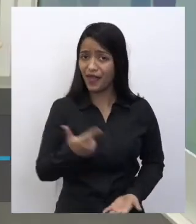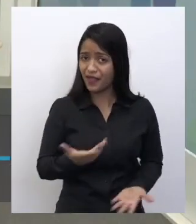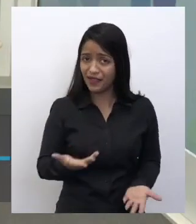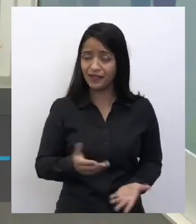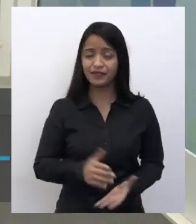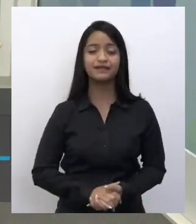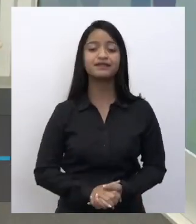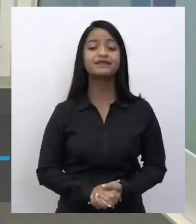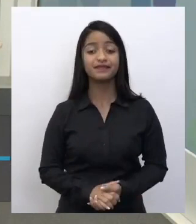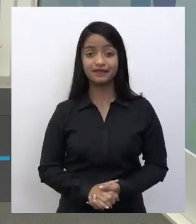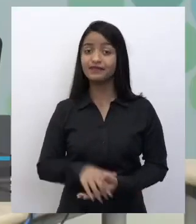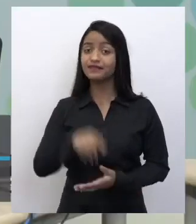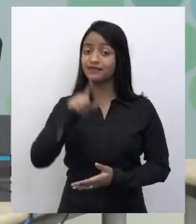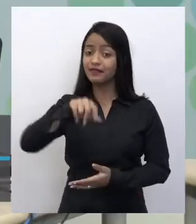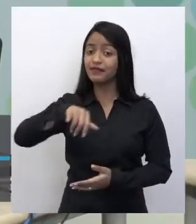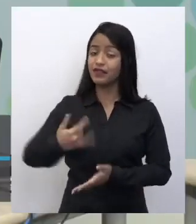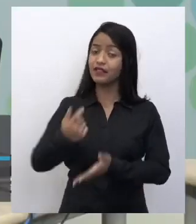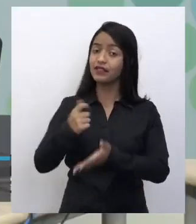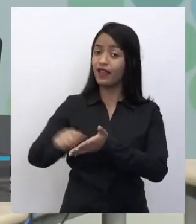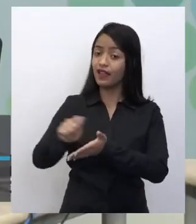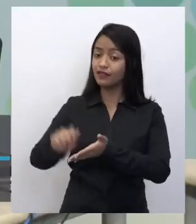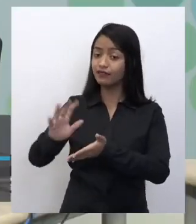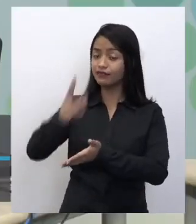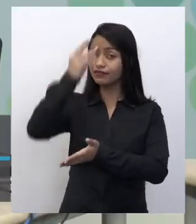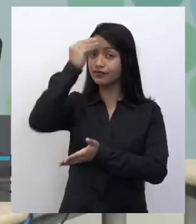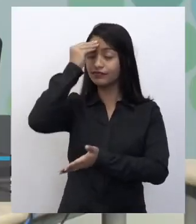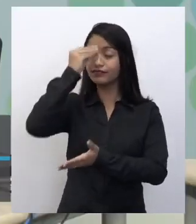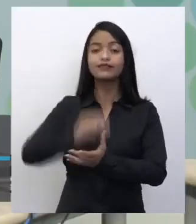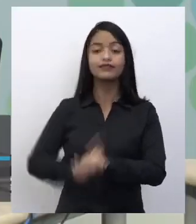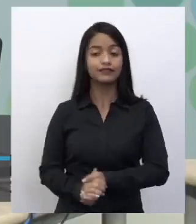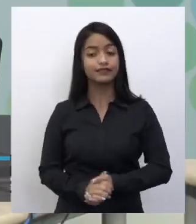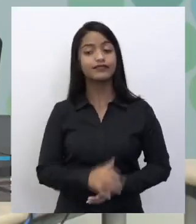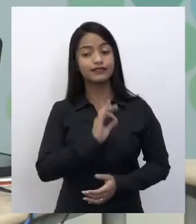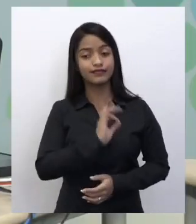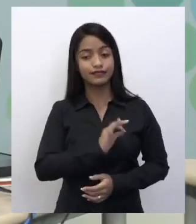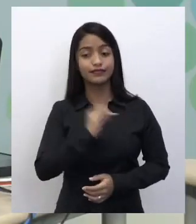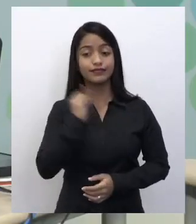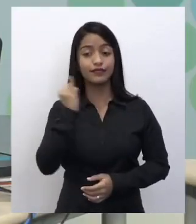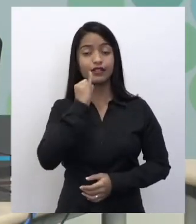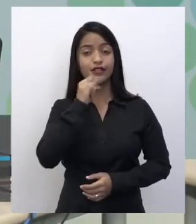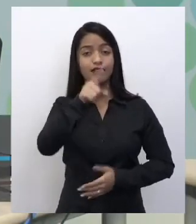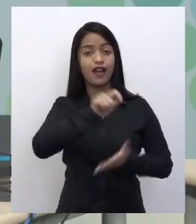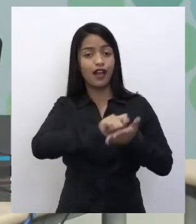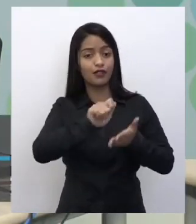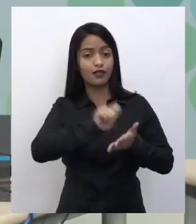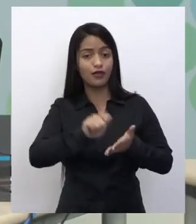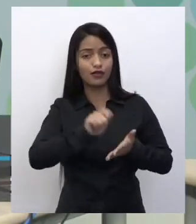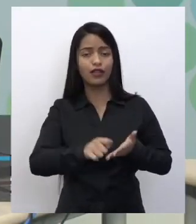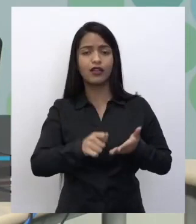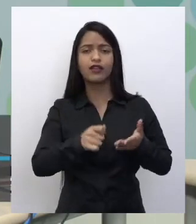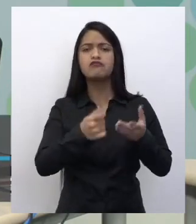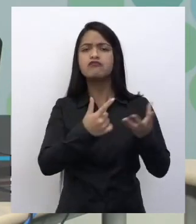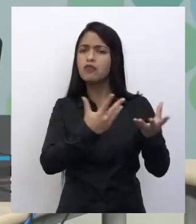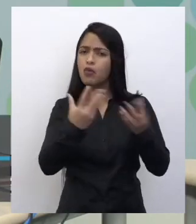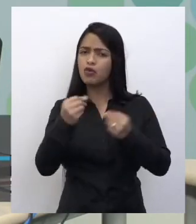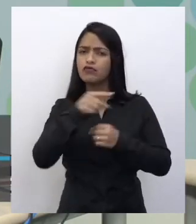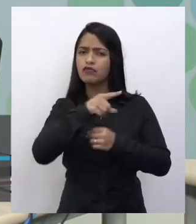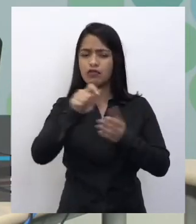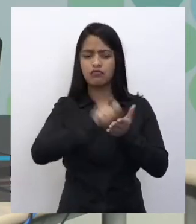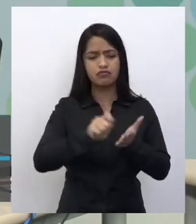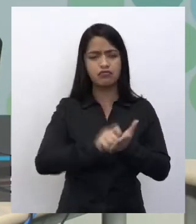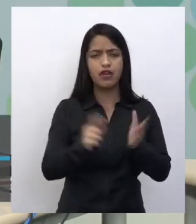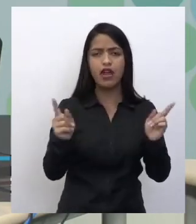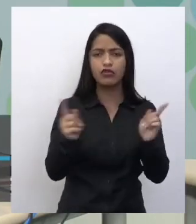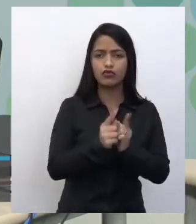memória, escreva. Exatamente. Então, quando a gente fala aqui a questão de anotar, muitos de vocês fazem resumos, anota, fazem